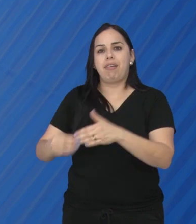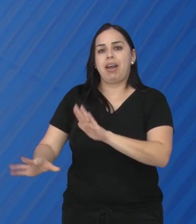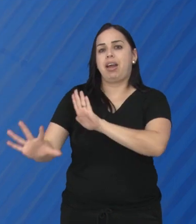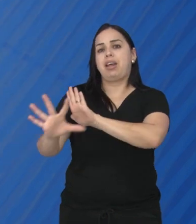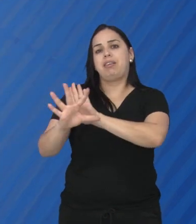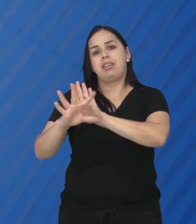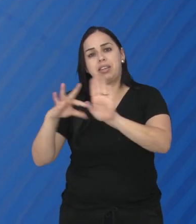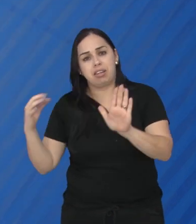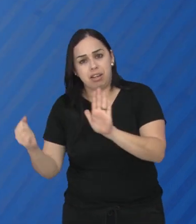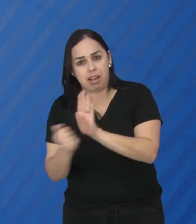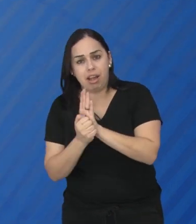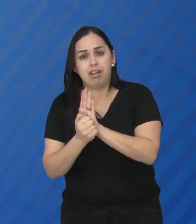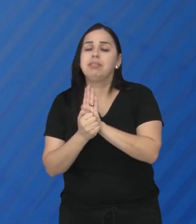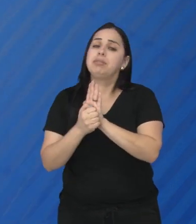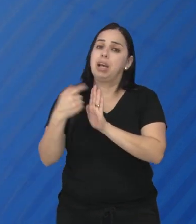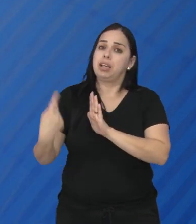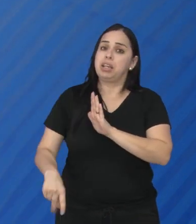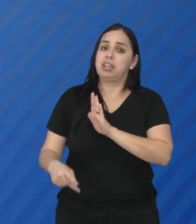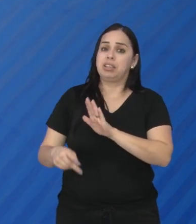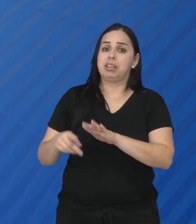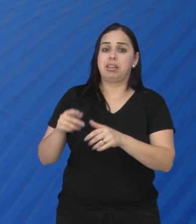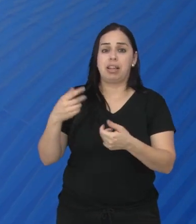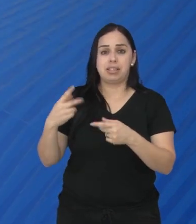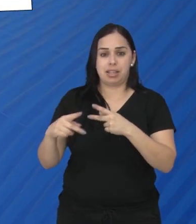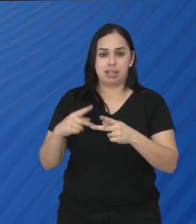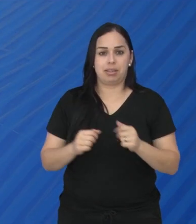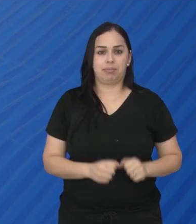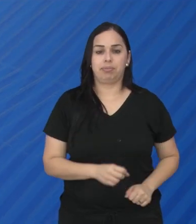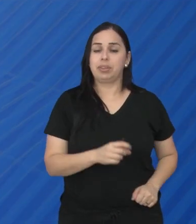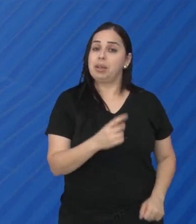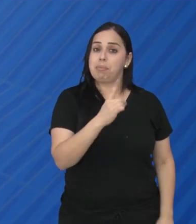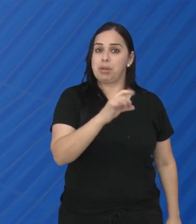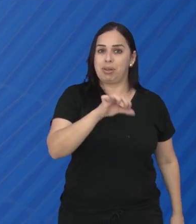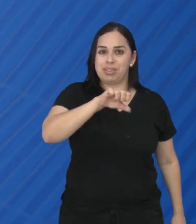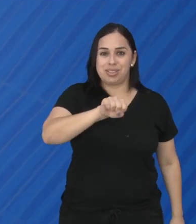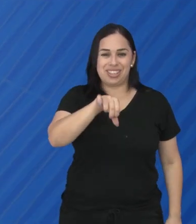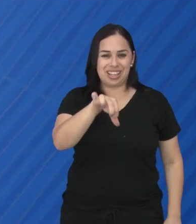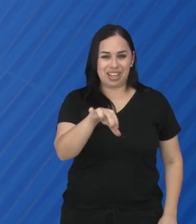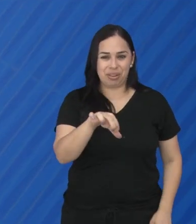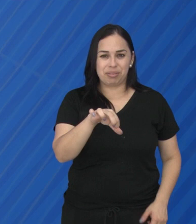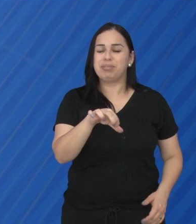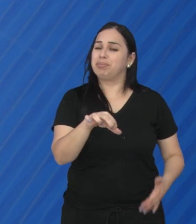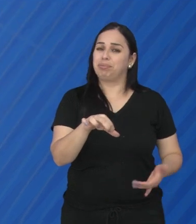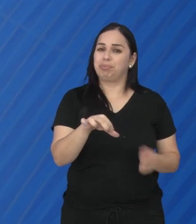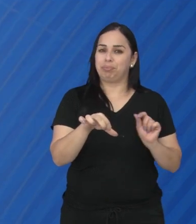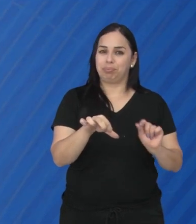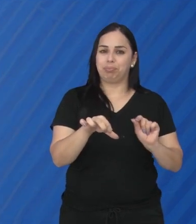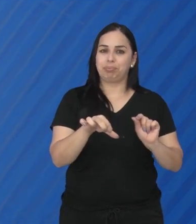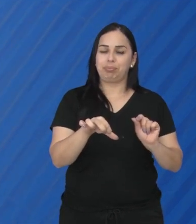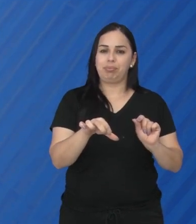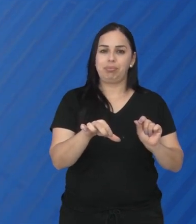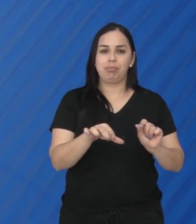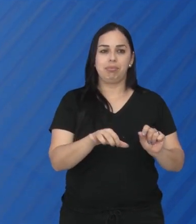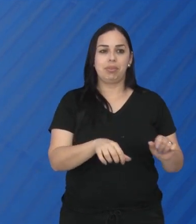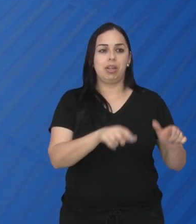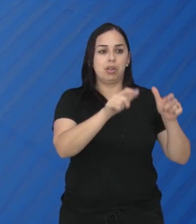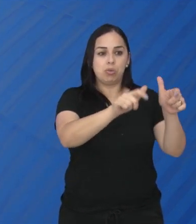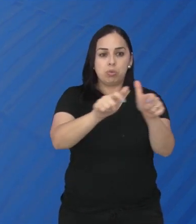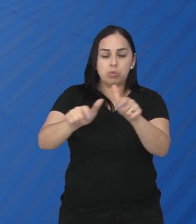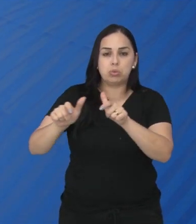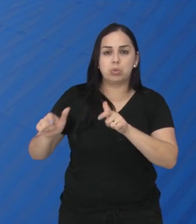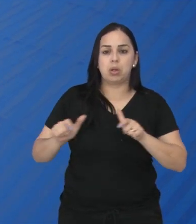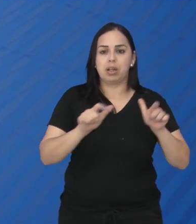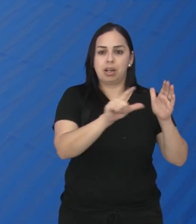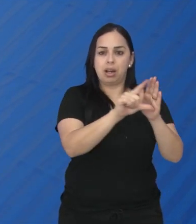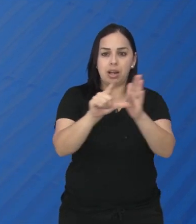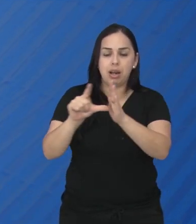e cadastro no serviço de trânsito da cidade. E essa de 1989, que determina que os